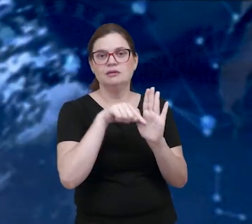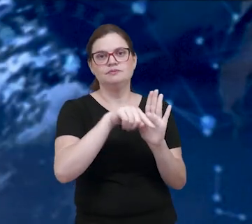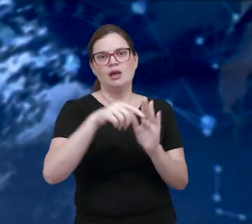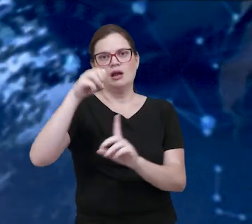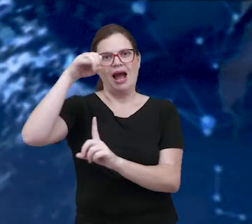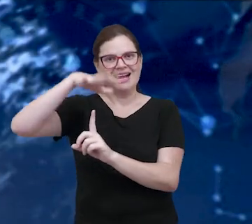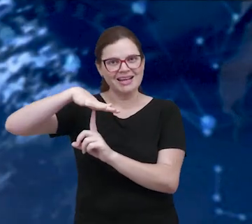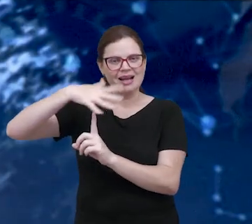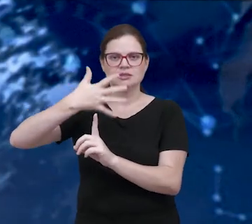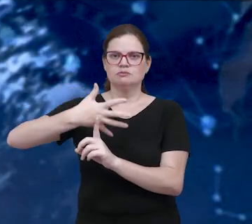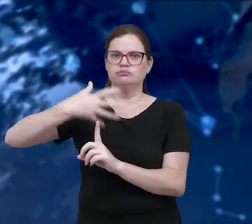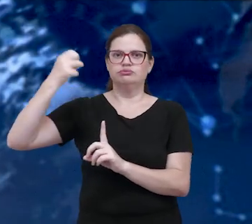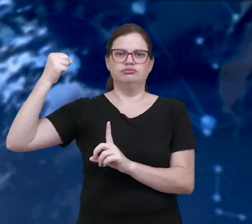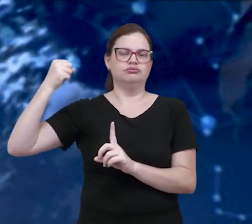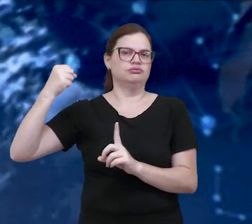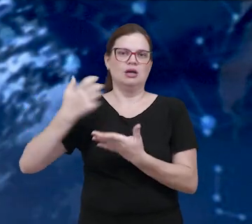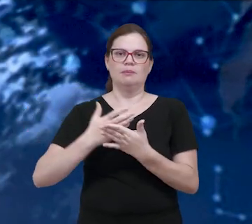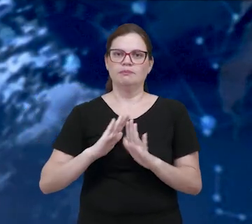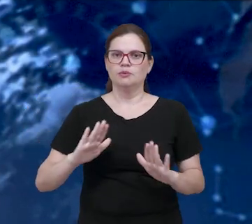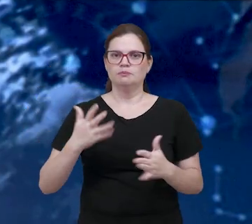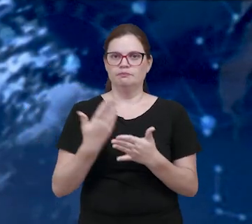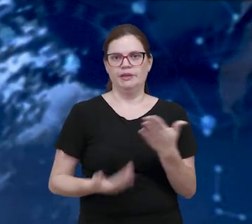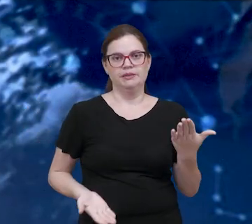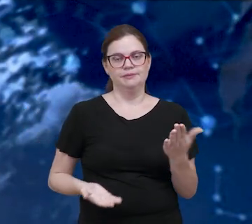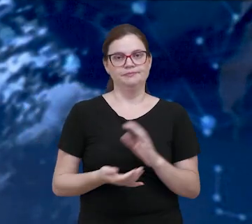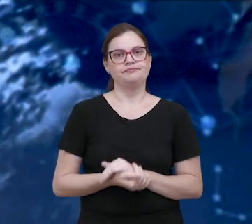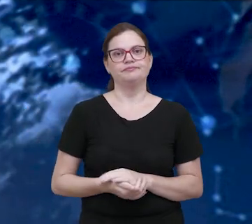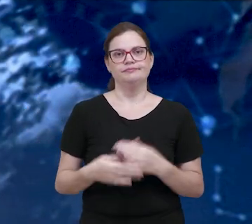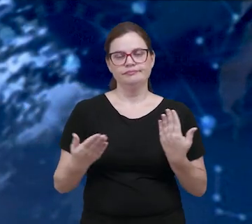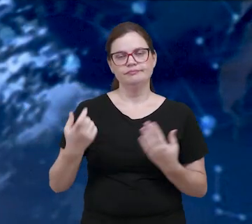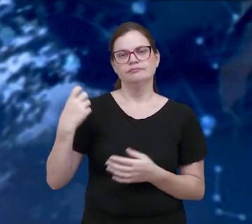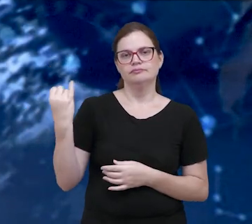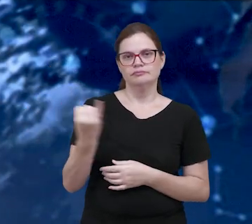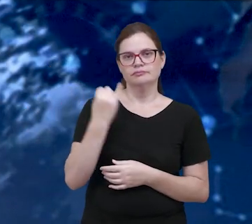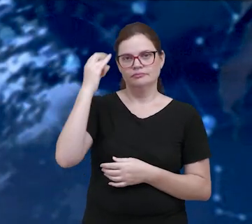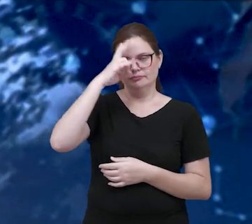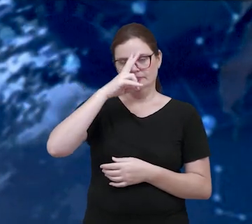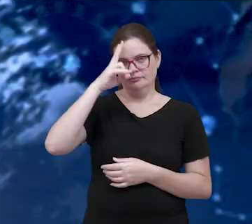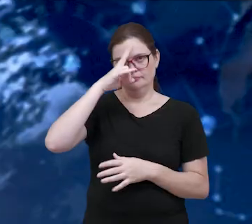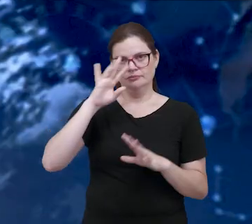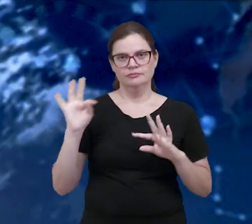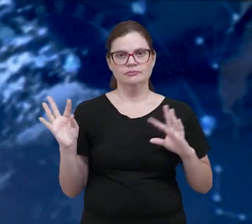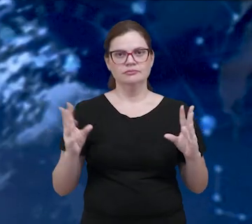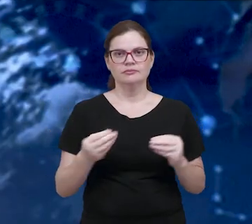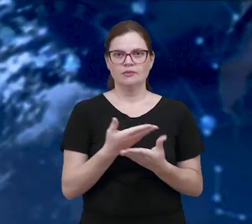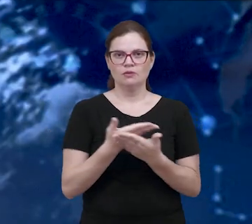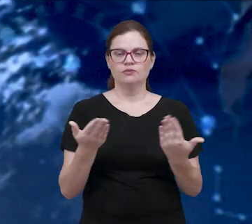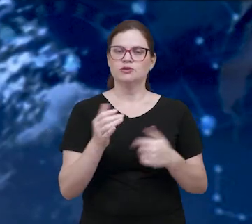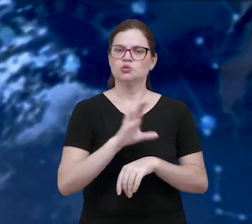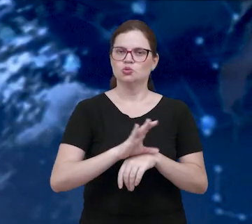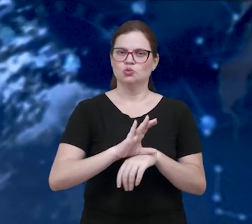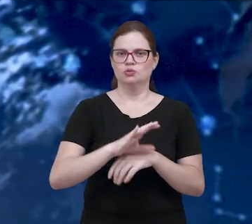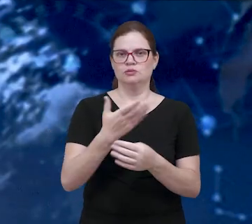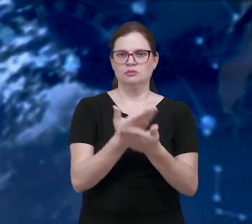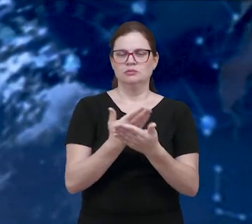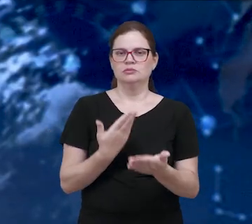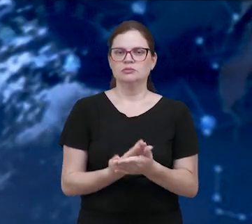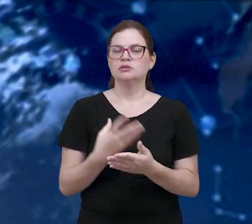a graça não tem valor. Então, é muito importante lembrar isso, meus irmãos, e questão desse curso,